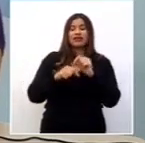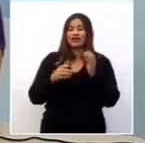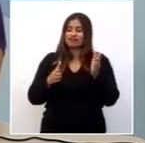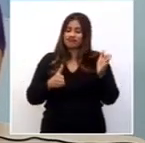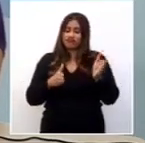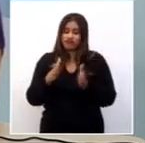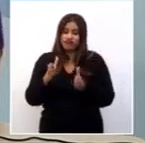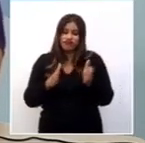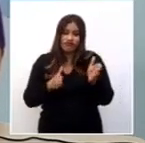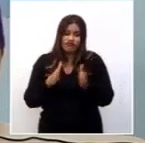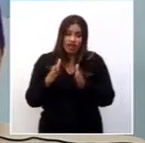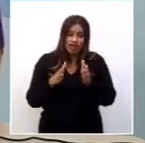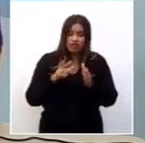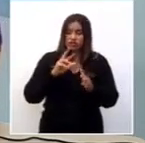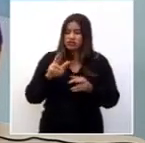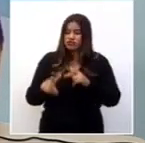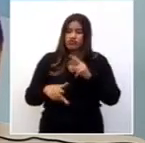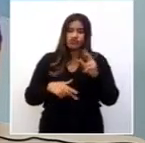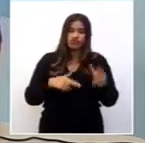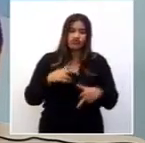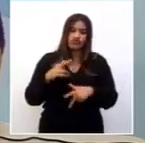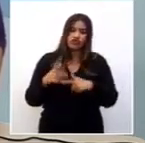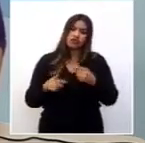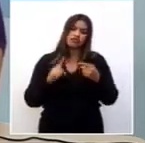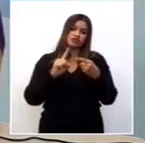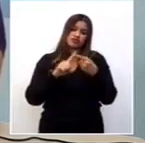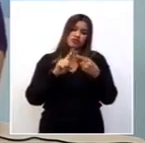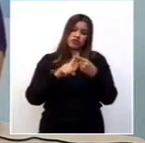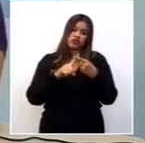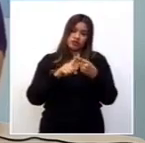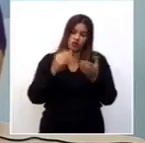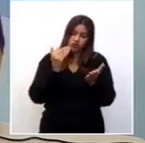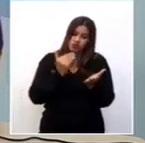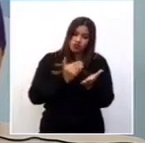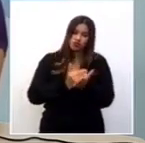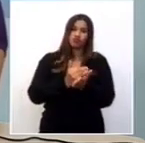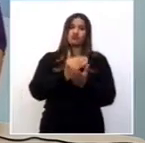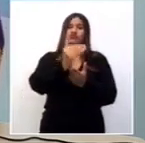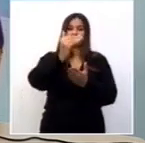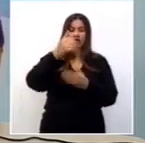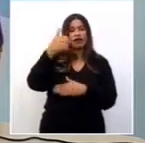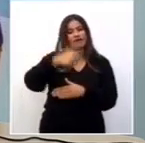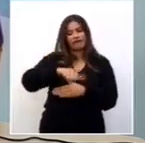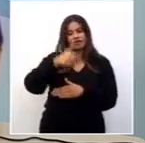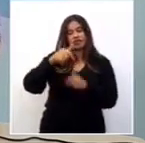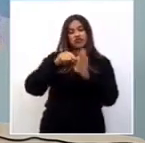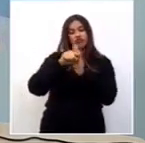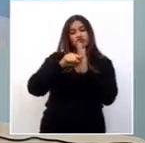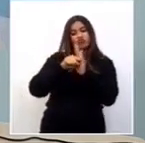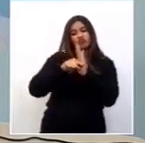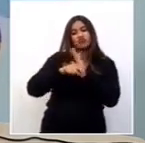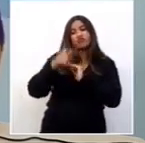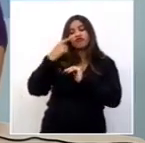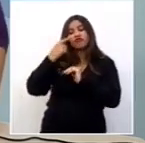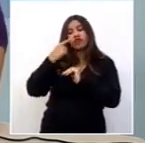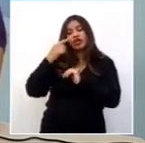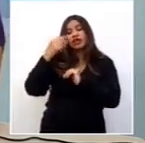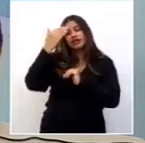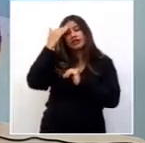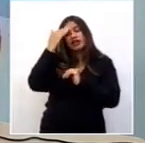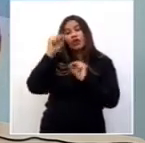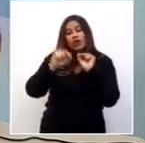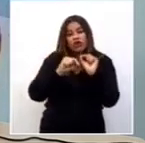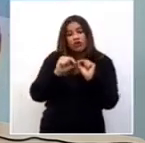em que a avaliação se realiza. Primeiro, no início desse processo, que é a avaliação diagnóstica, depois, ao longo